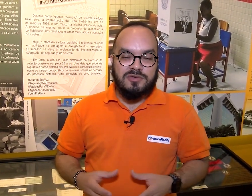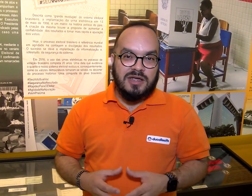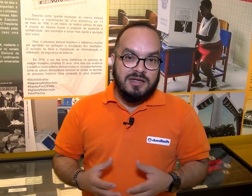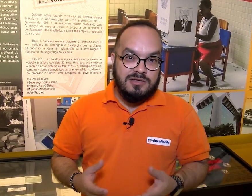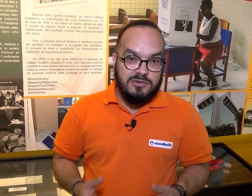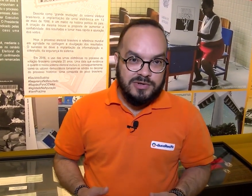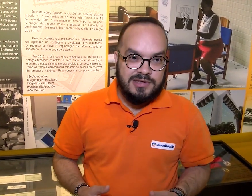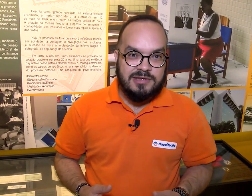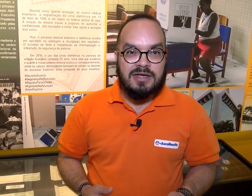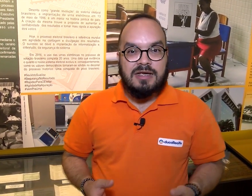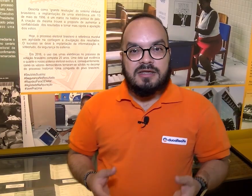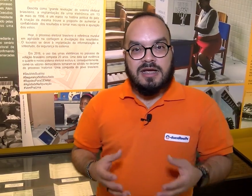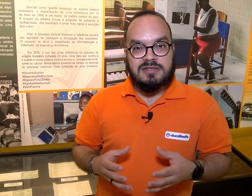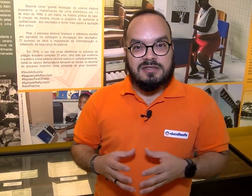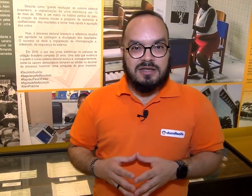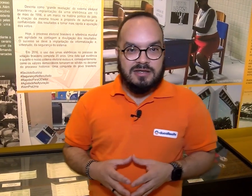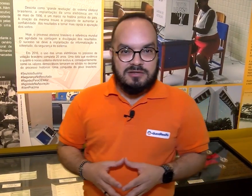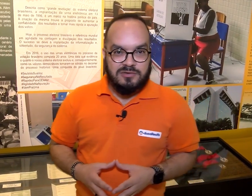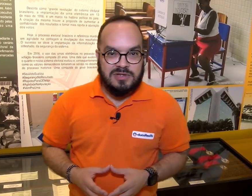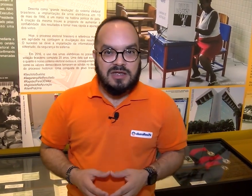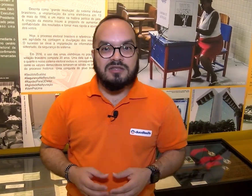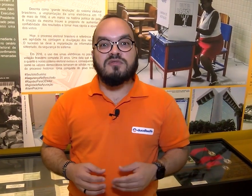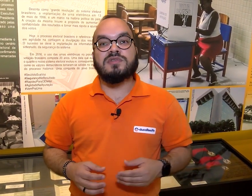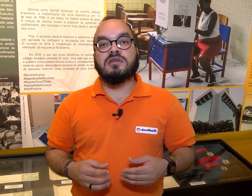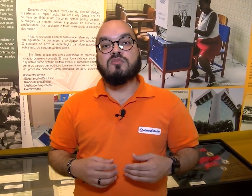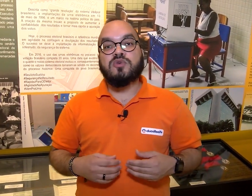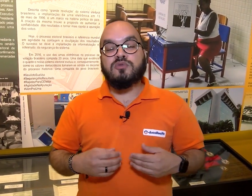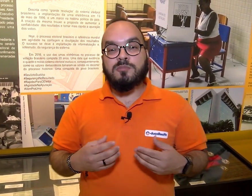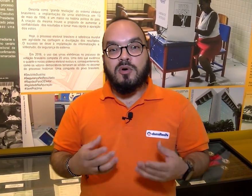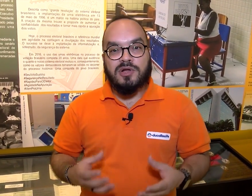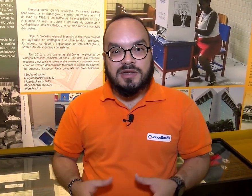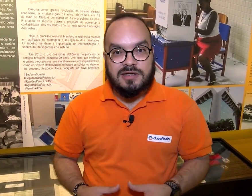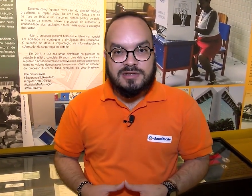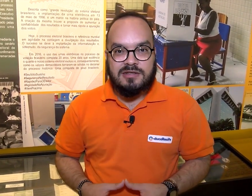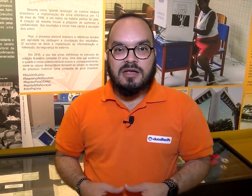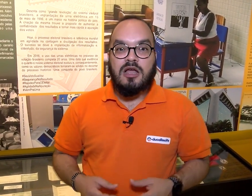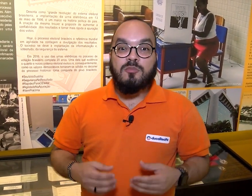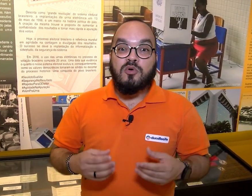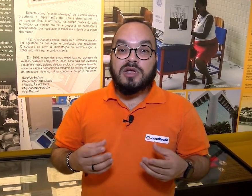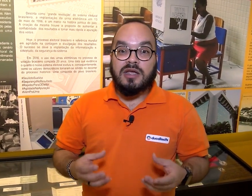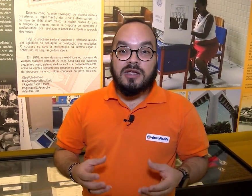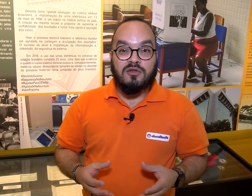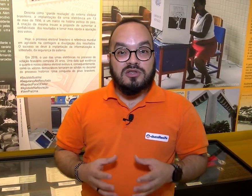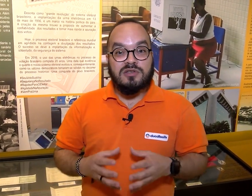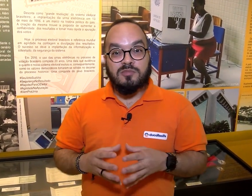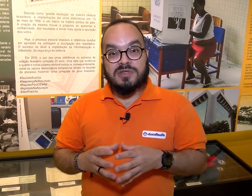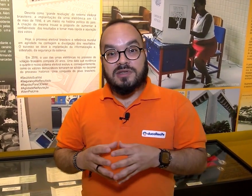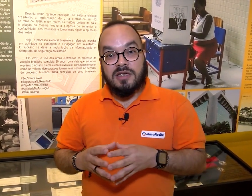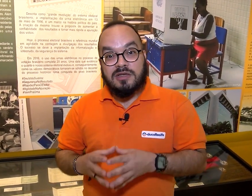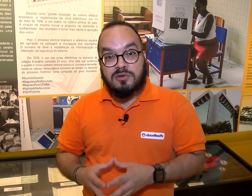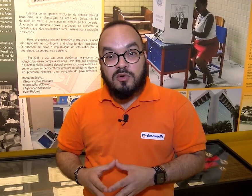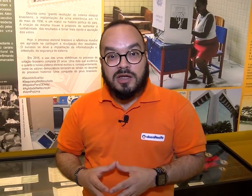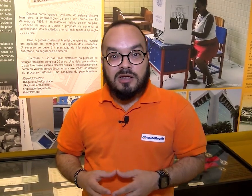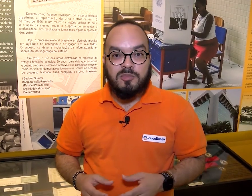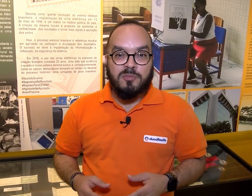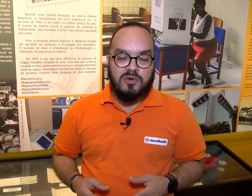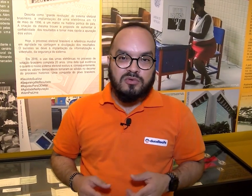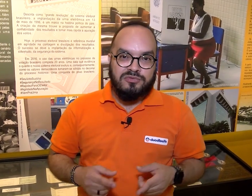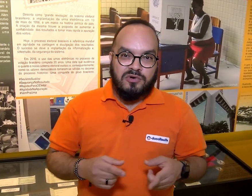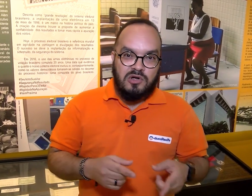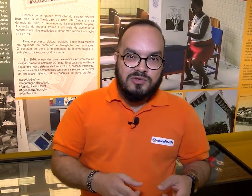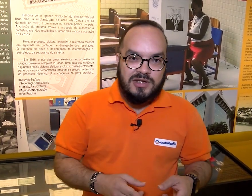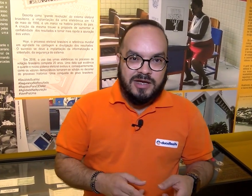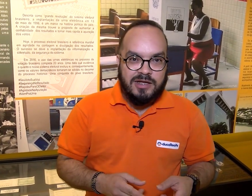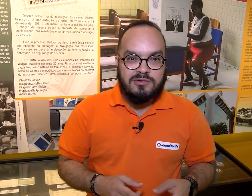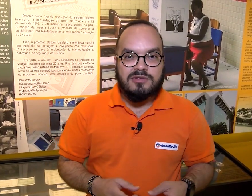um momento de eleições. E essas eleições vão ser muito importantes porque nós vamos escolher por